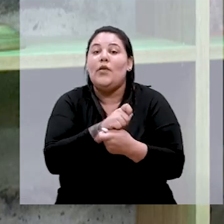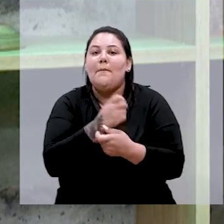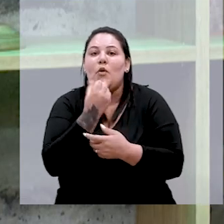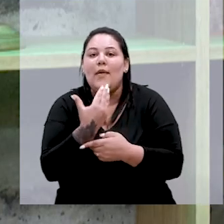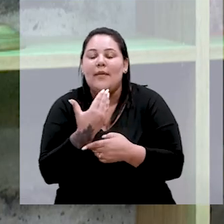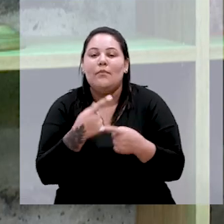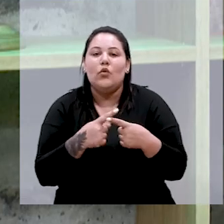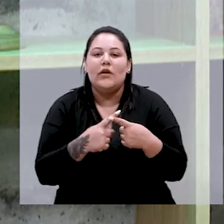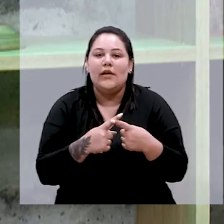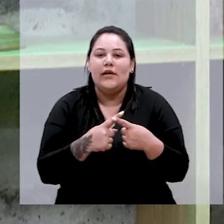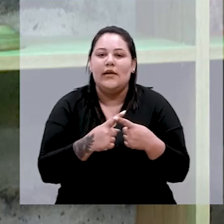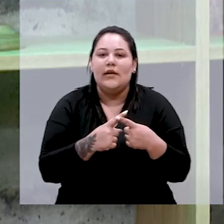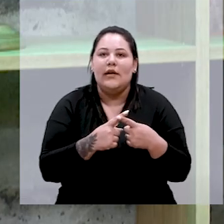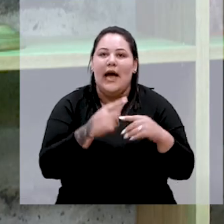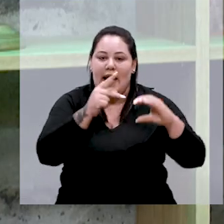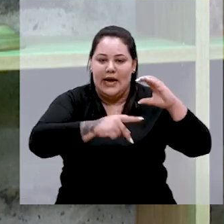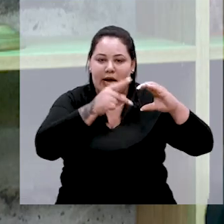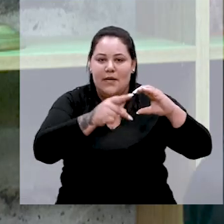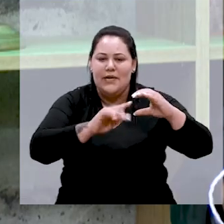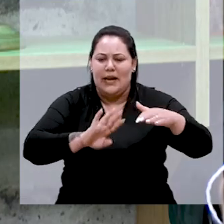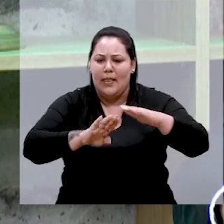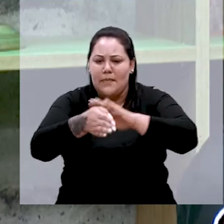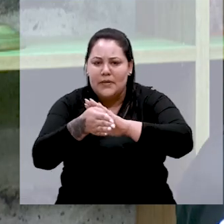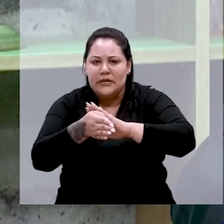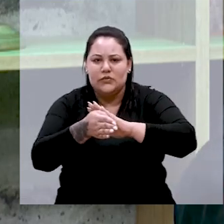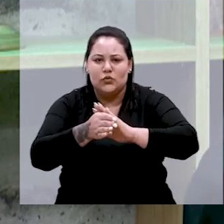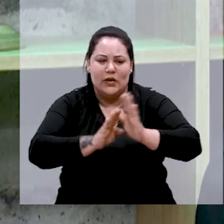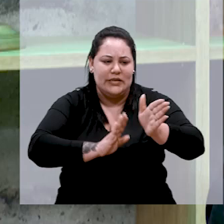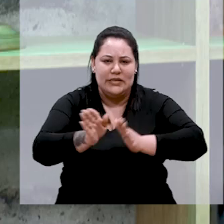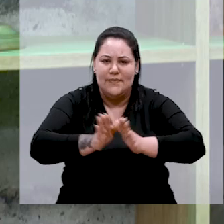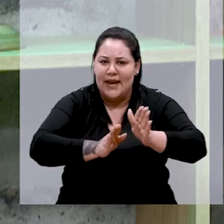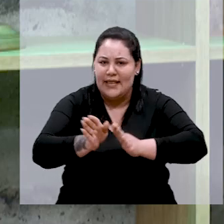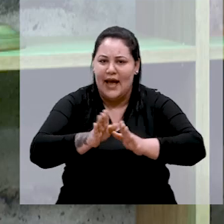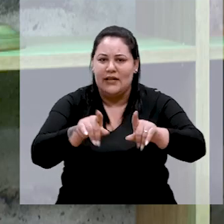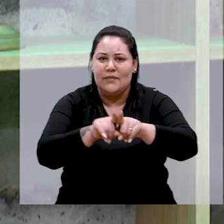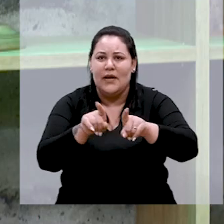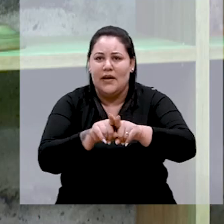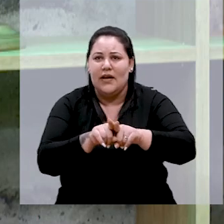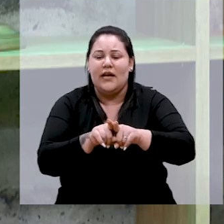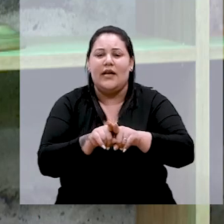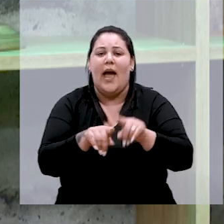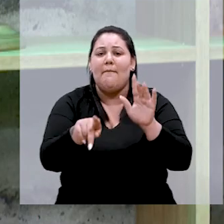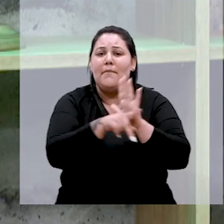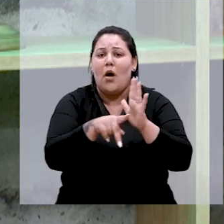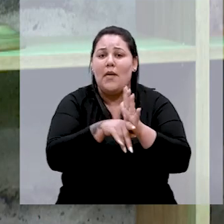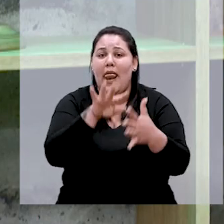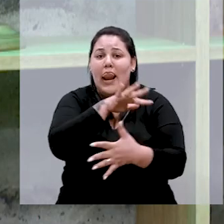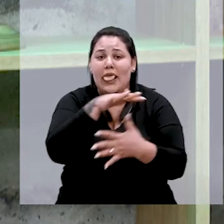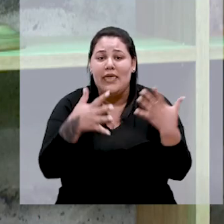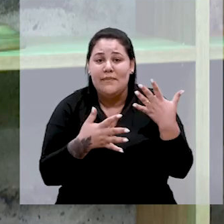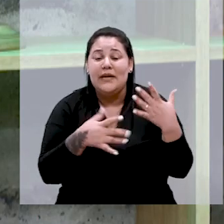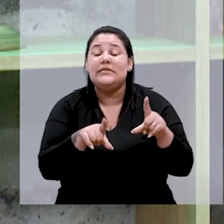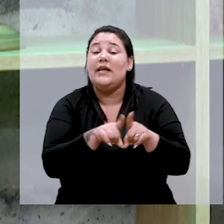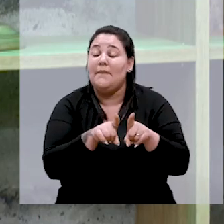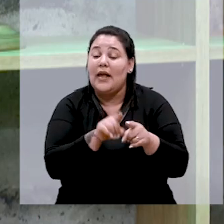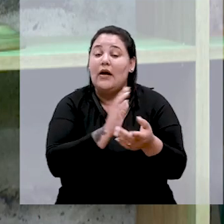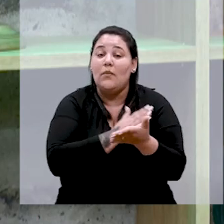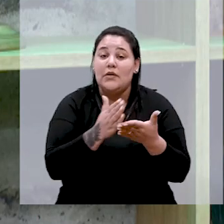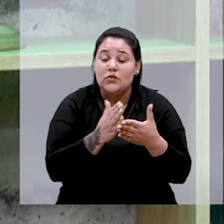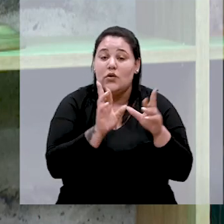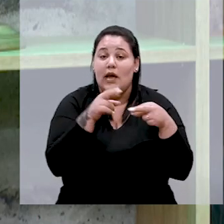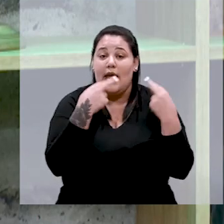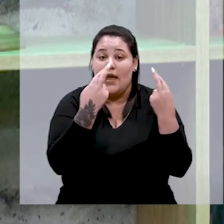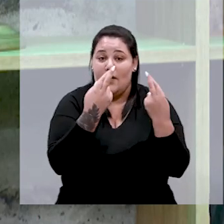bem. A Câmara vem também se adequando no sentido da acessibilidade, a própria língua brasileira de sinais, a Libras, que